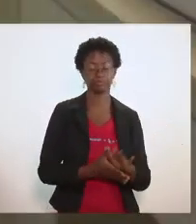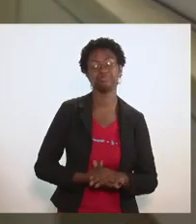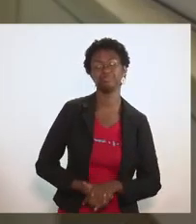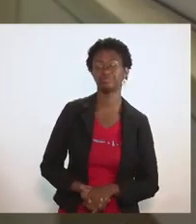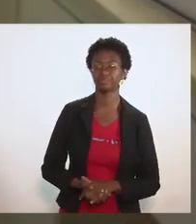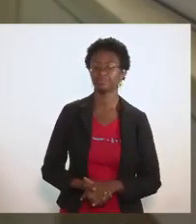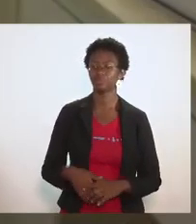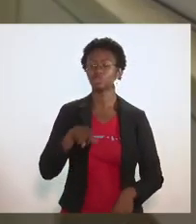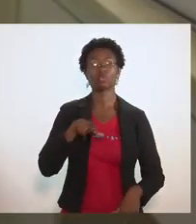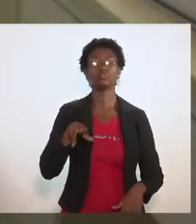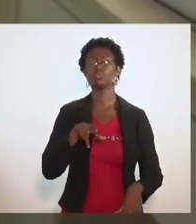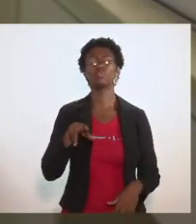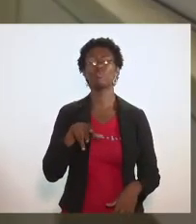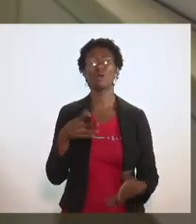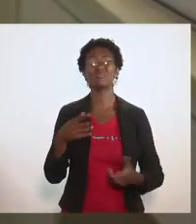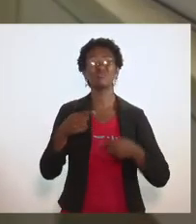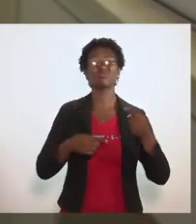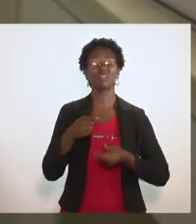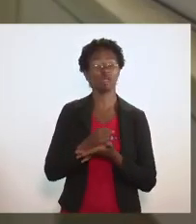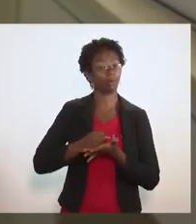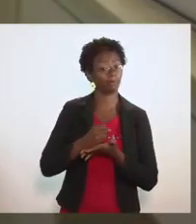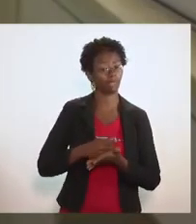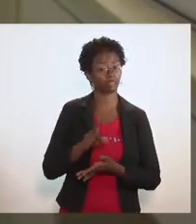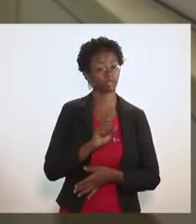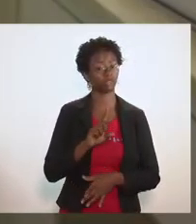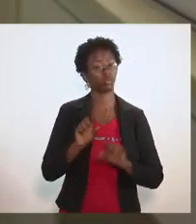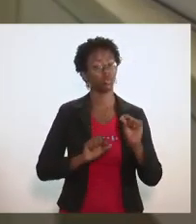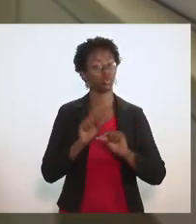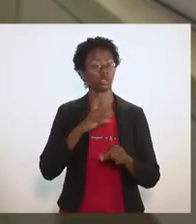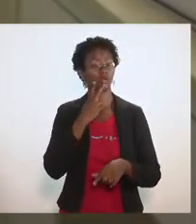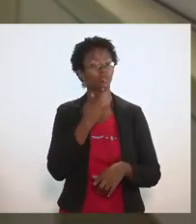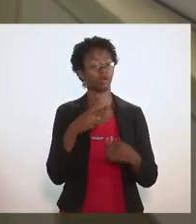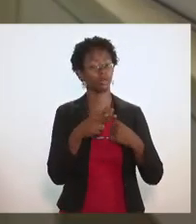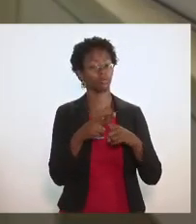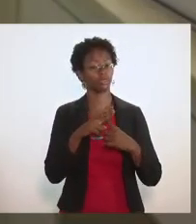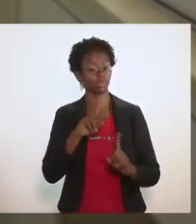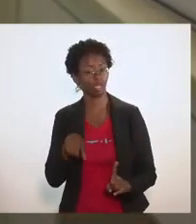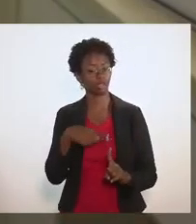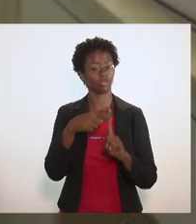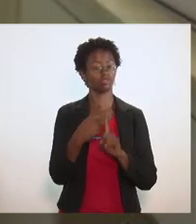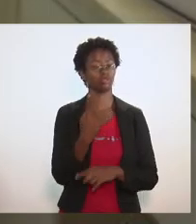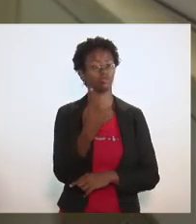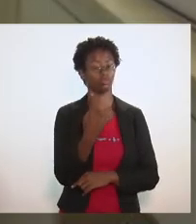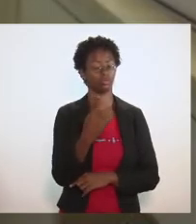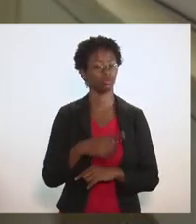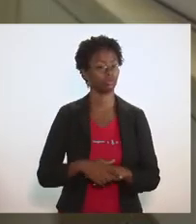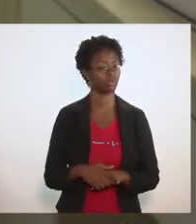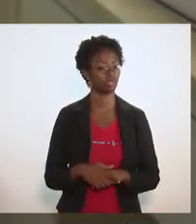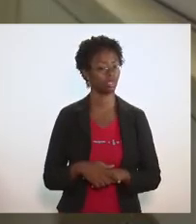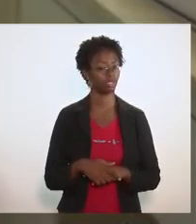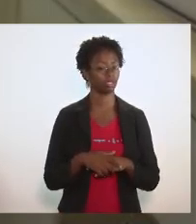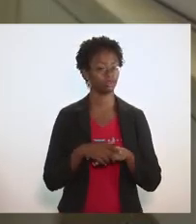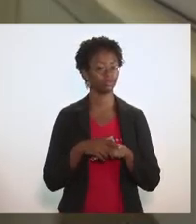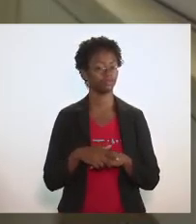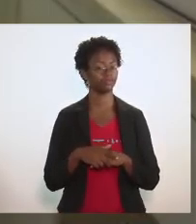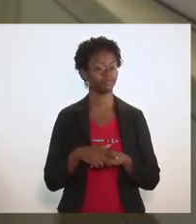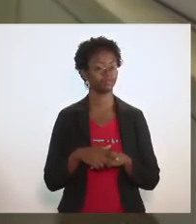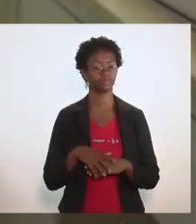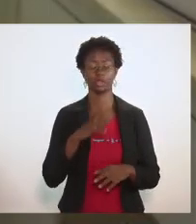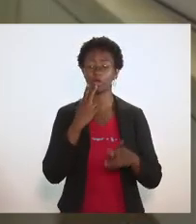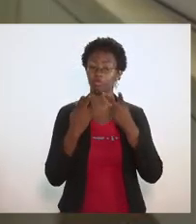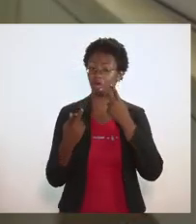minha. Então, para discutir. Eu só quero fazer uma observação, deputado Márcio Pacheco, antes